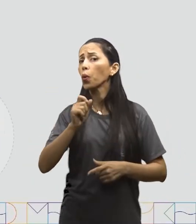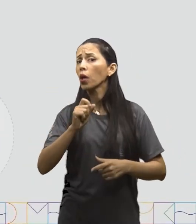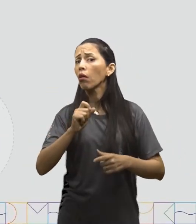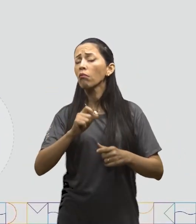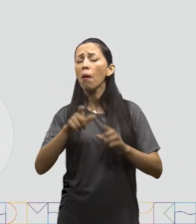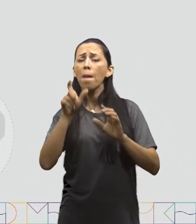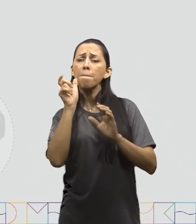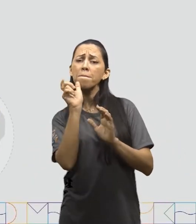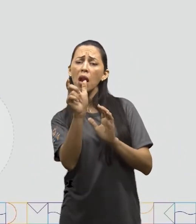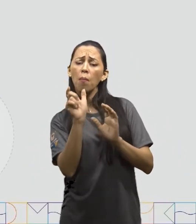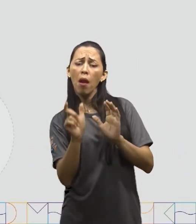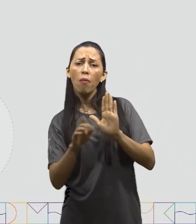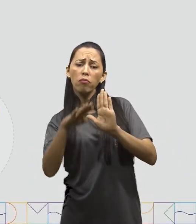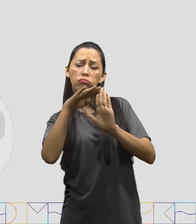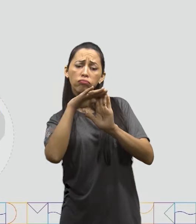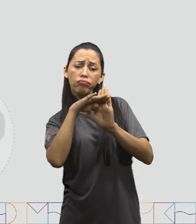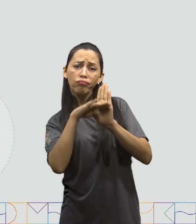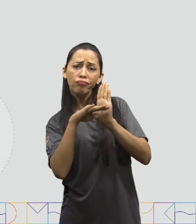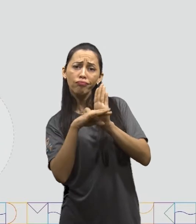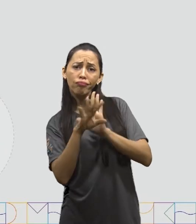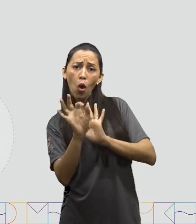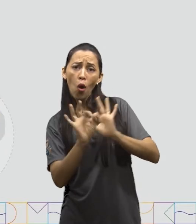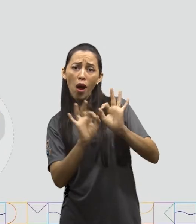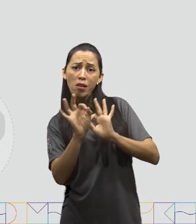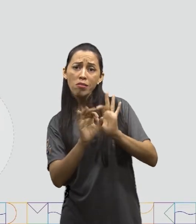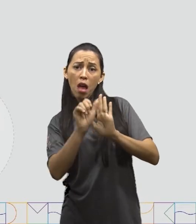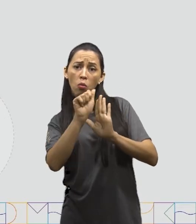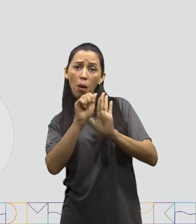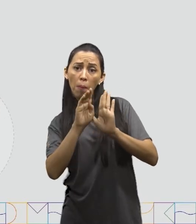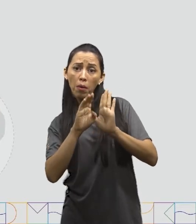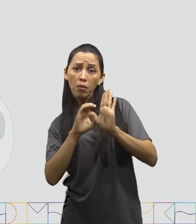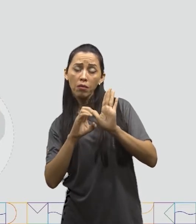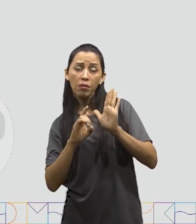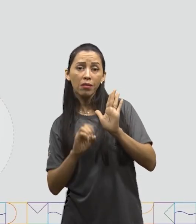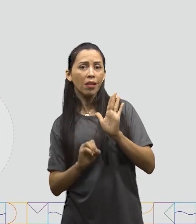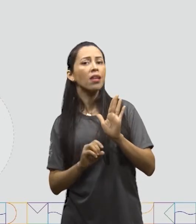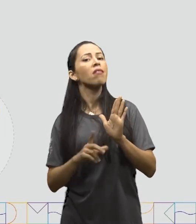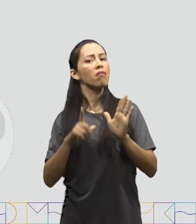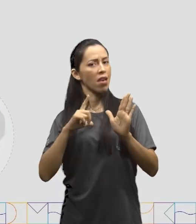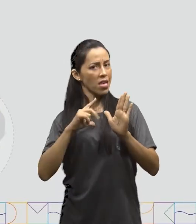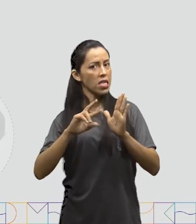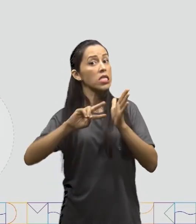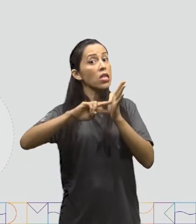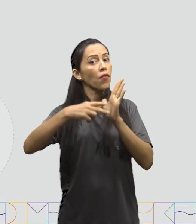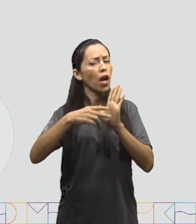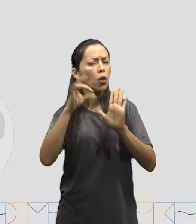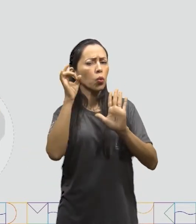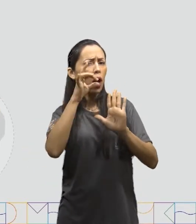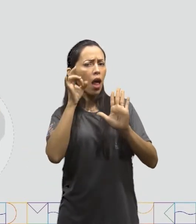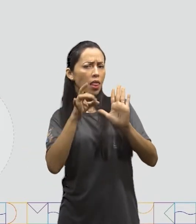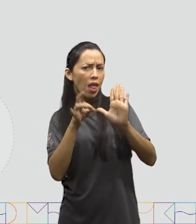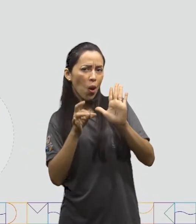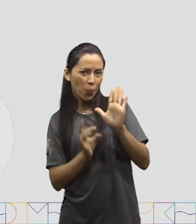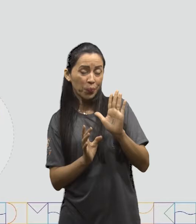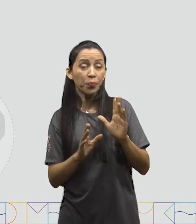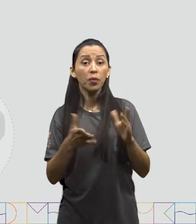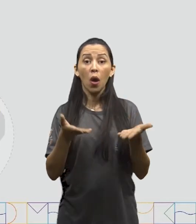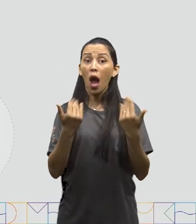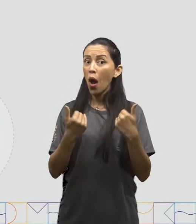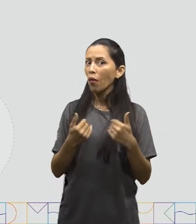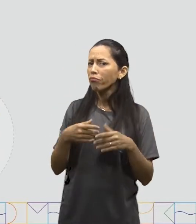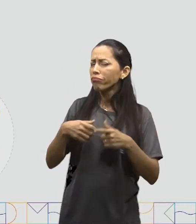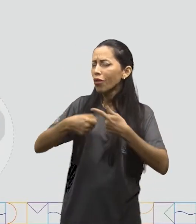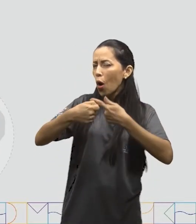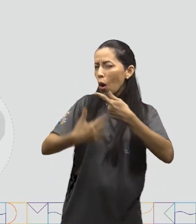palavras em ordem alfabética com a explicação dos significados de cada uma. Olha só o glossário